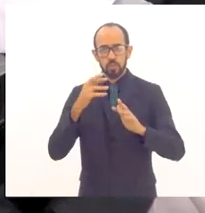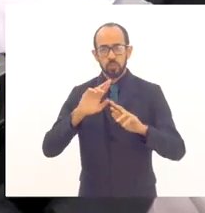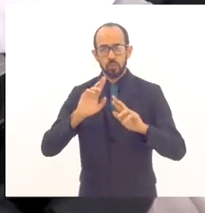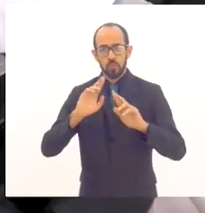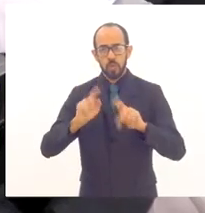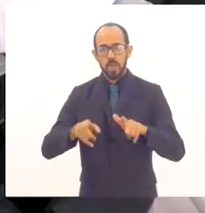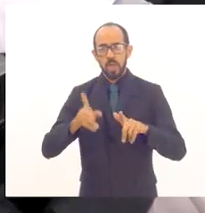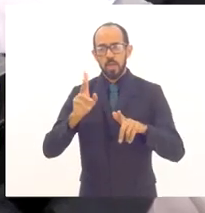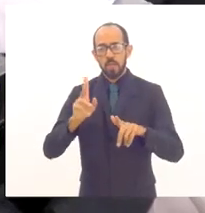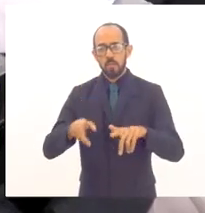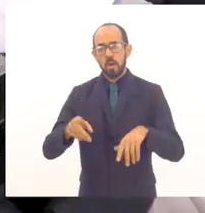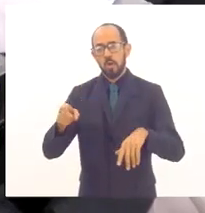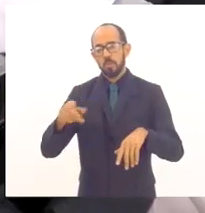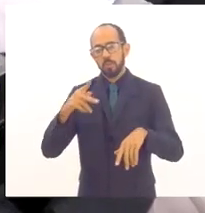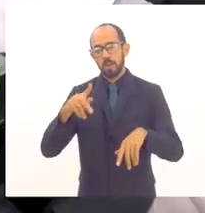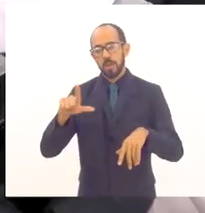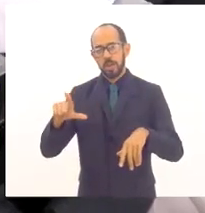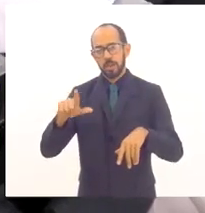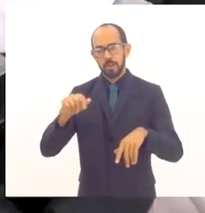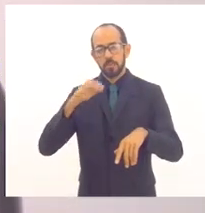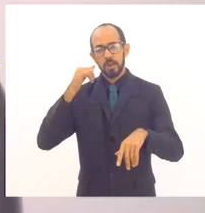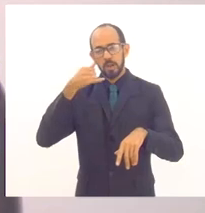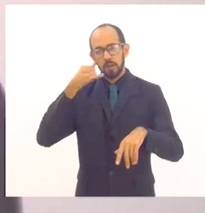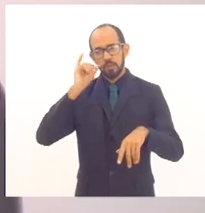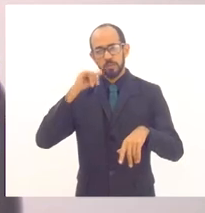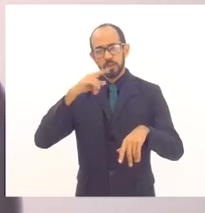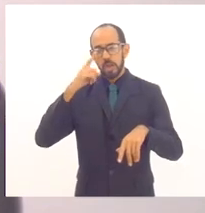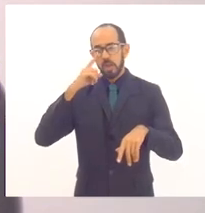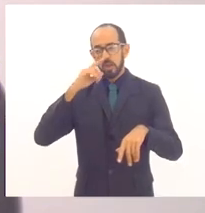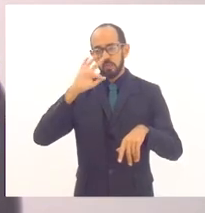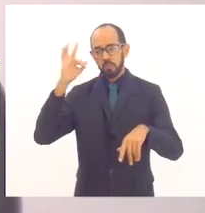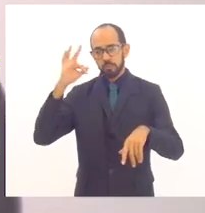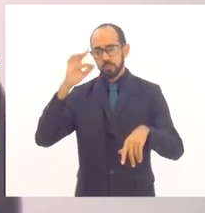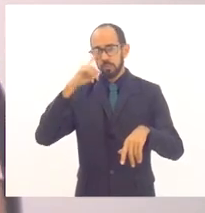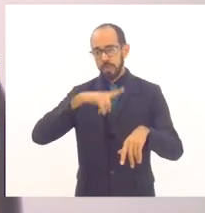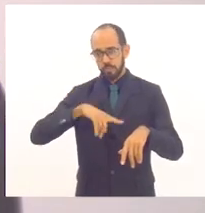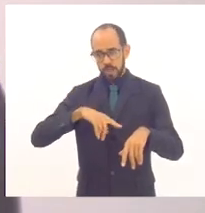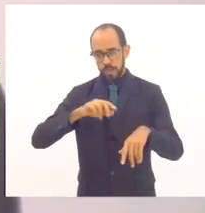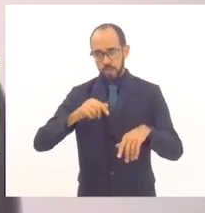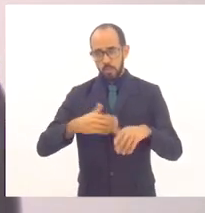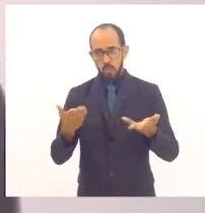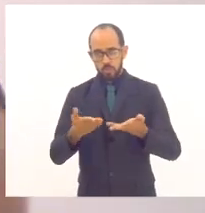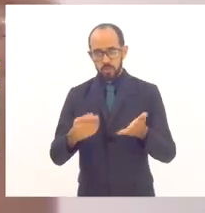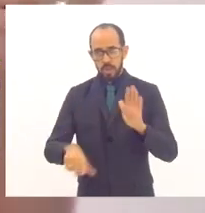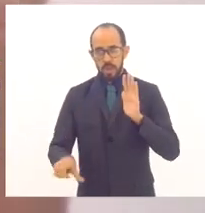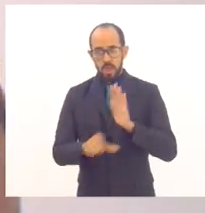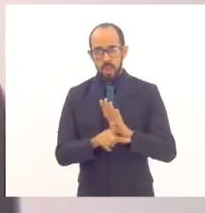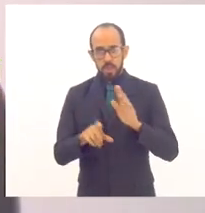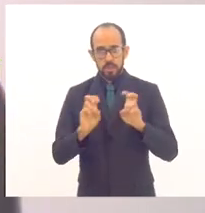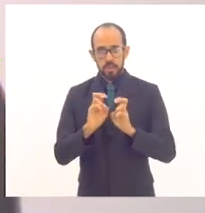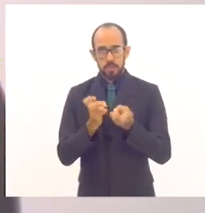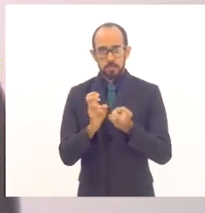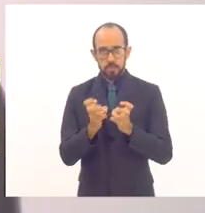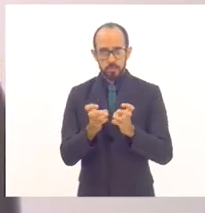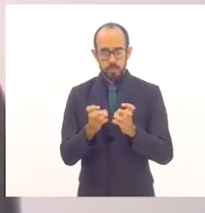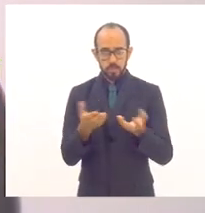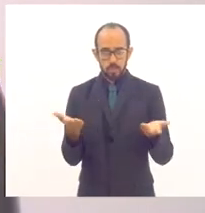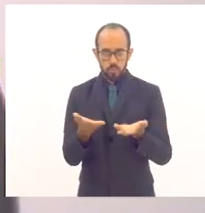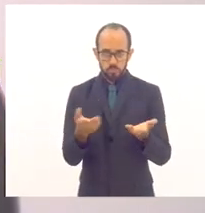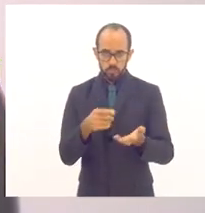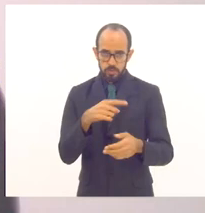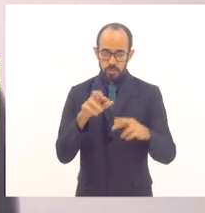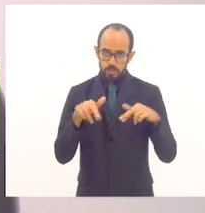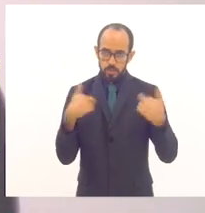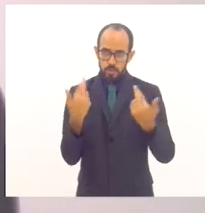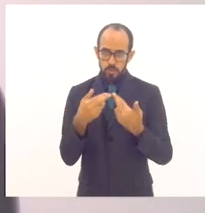E eu digo isso porque isso pode ser um tiro no pé de vocês. Hoje a lei é da capoeira e vocês estão reunidos. E aí